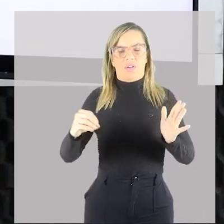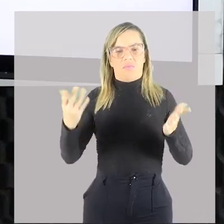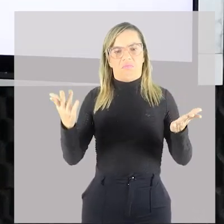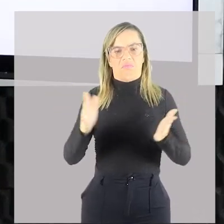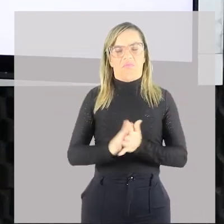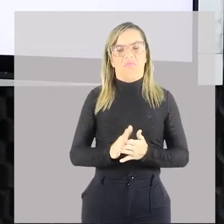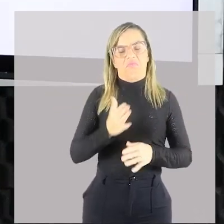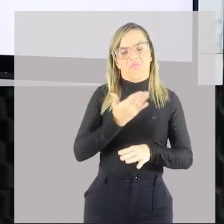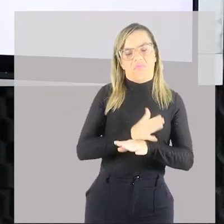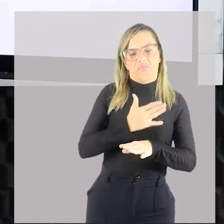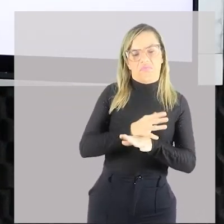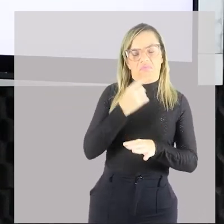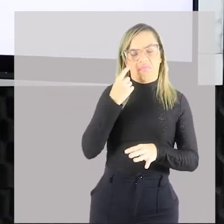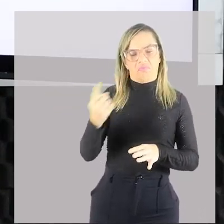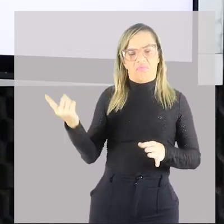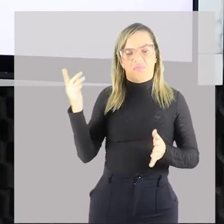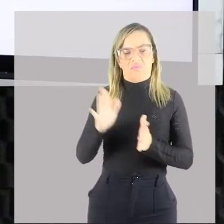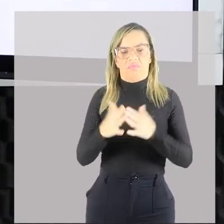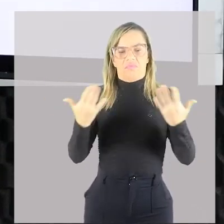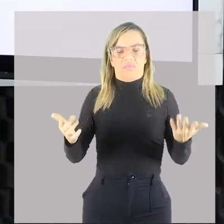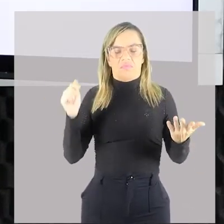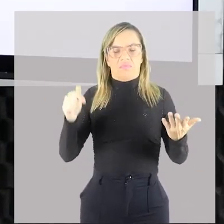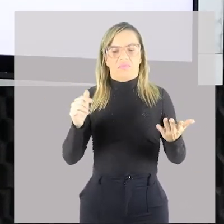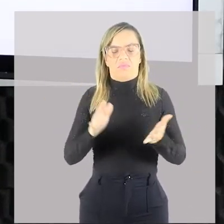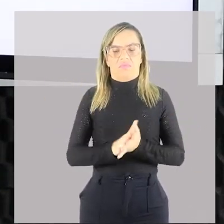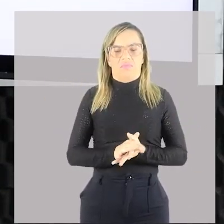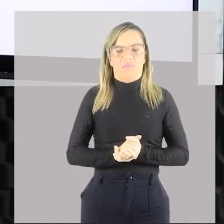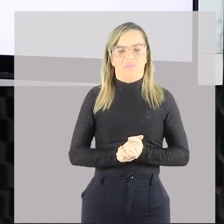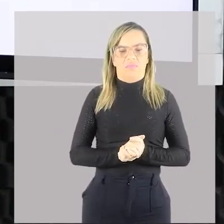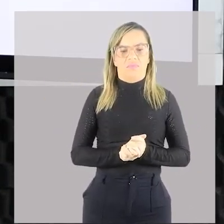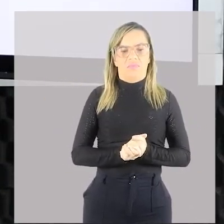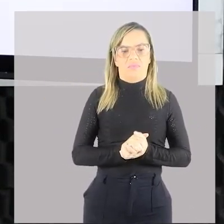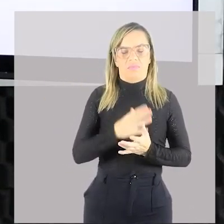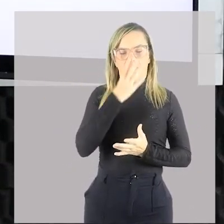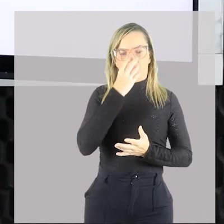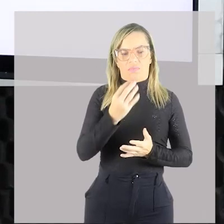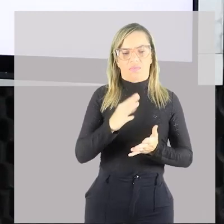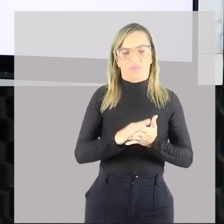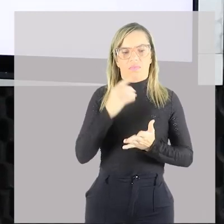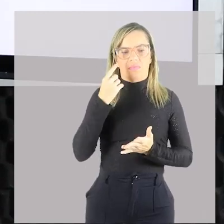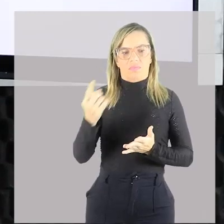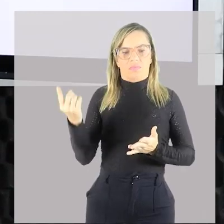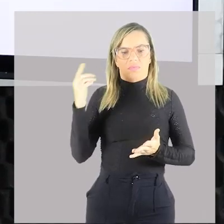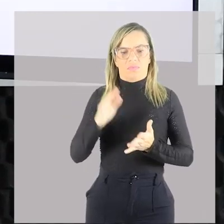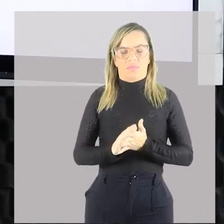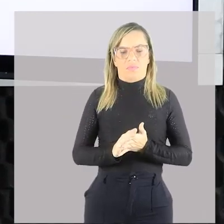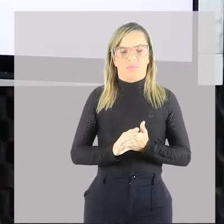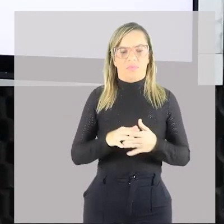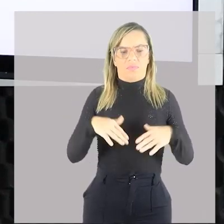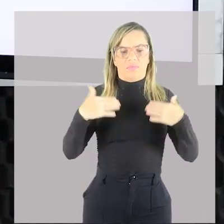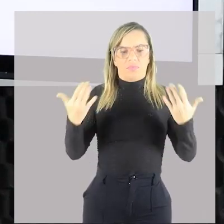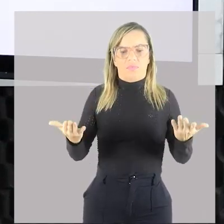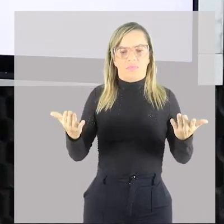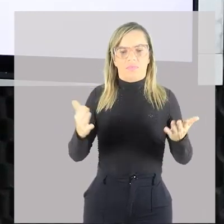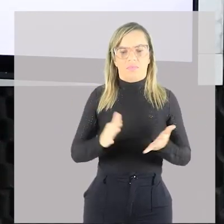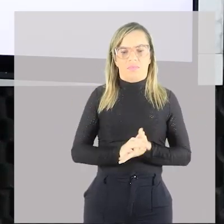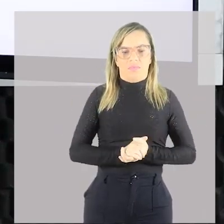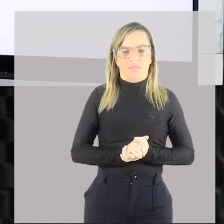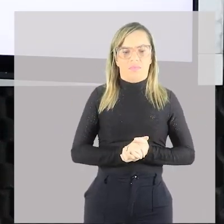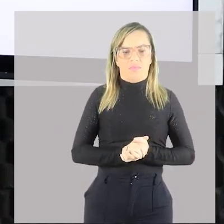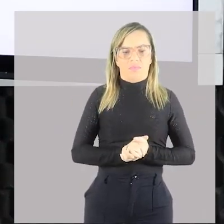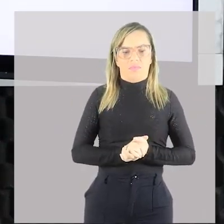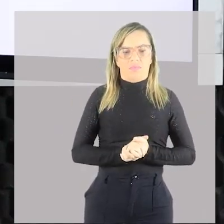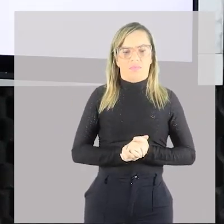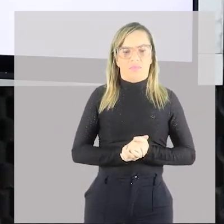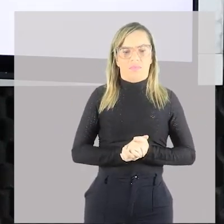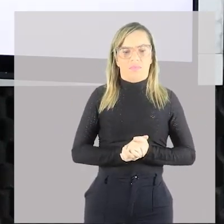Então, aqui não vai ser atribuída a Hobbes. Condena o absolutismo é a prerrogativa contrária até